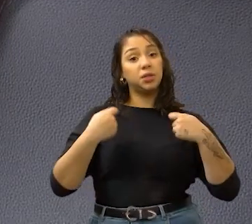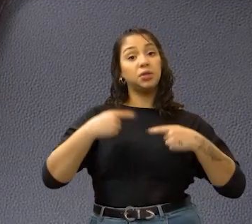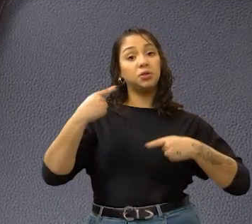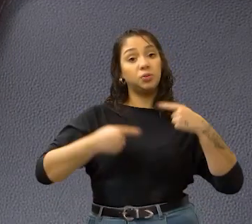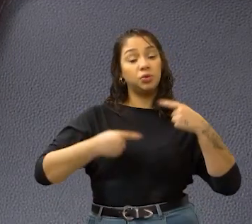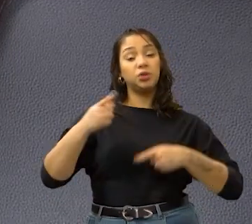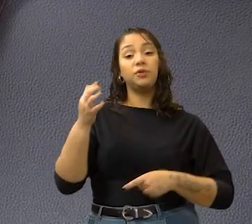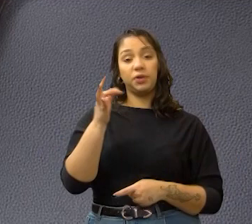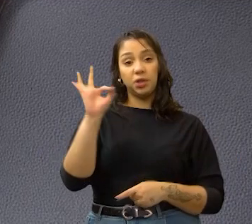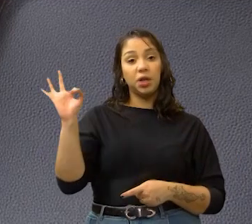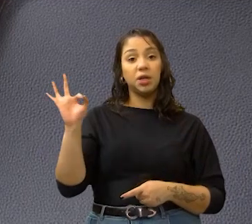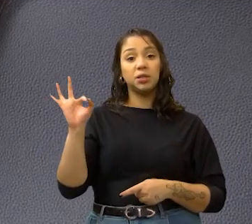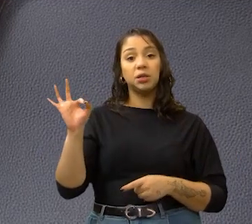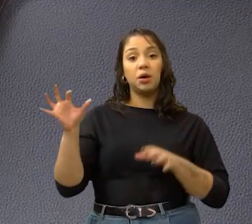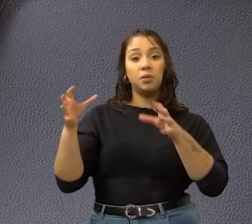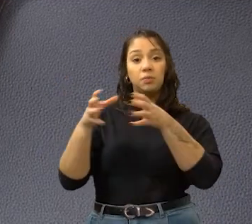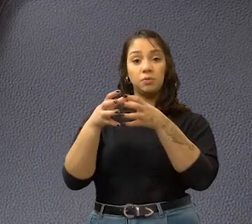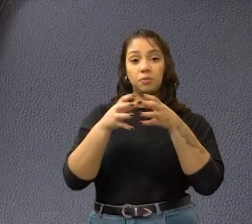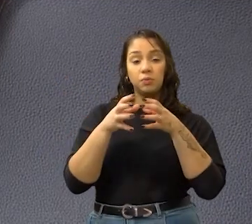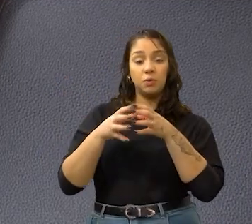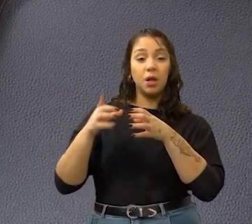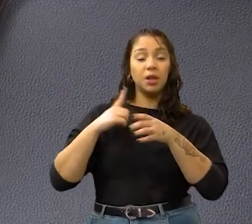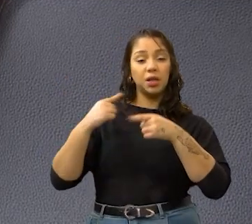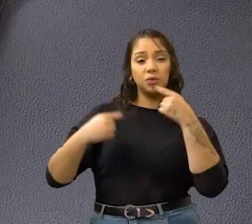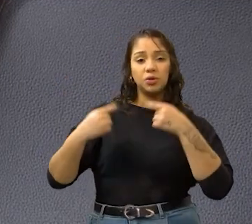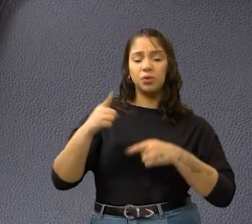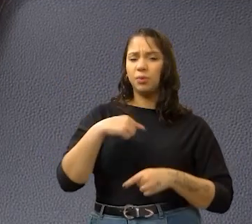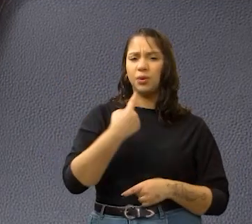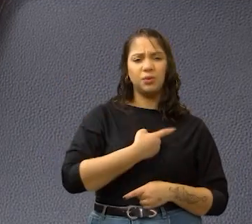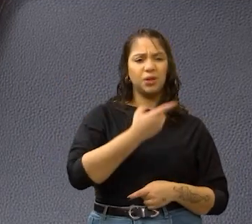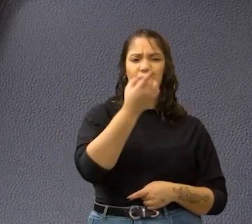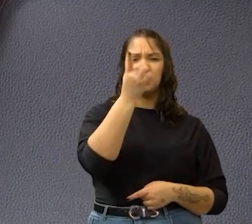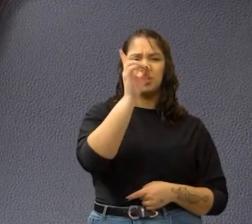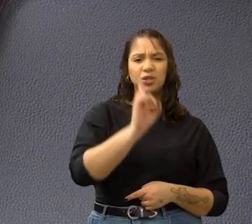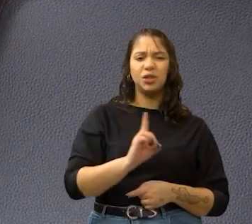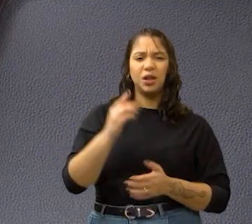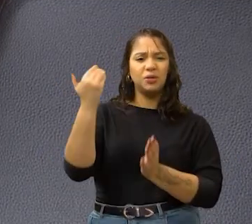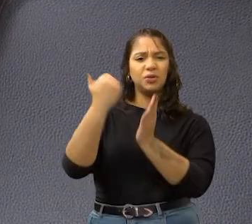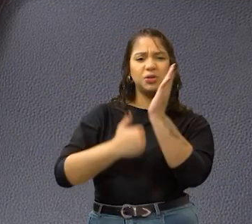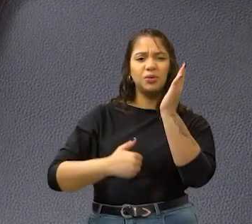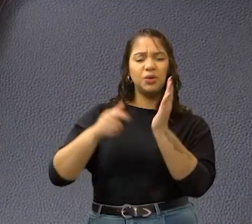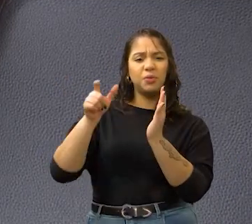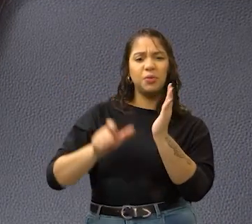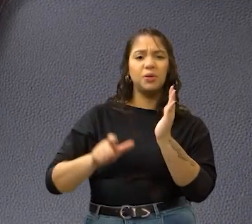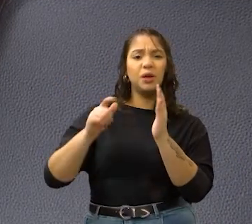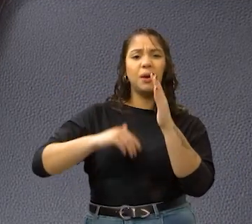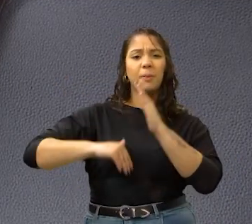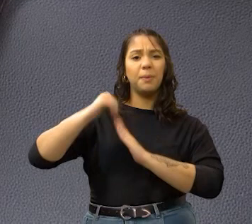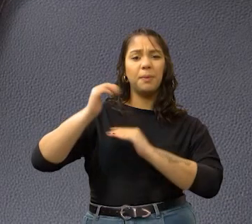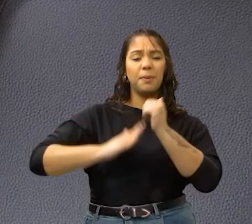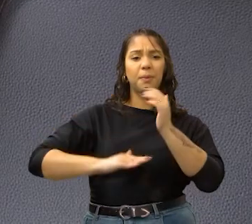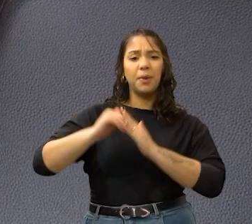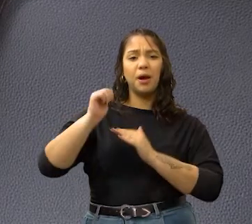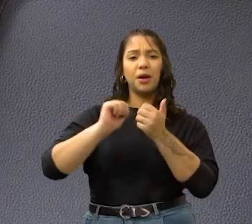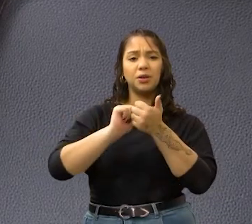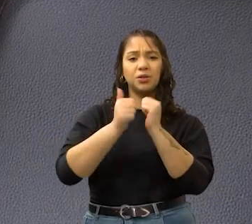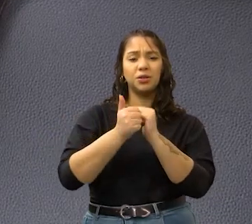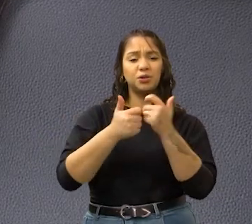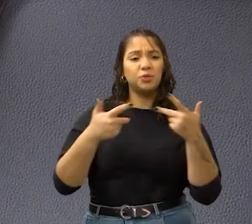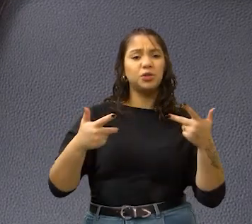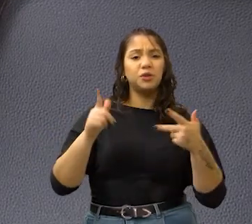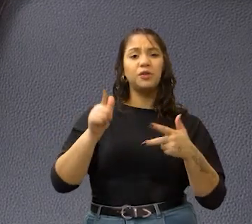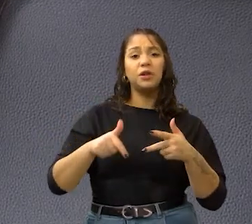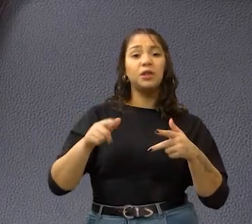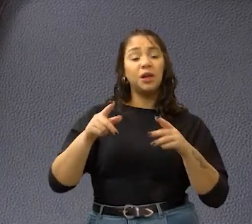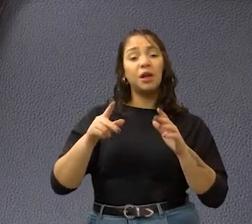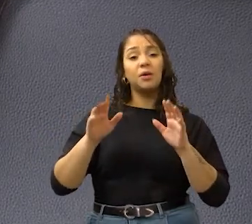fazer, ainda as federações têm feito, mas a gente não tem o direito de excluir ninguém, principalmente uma prática esportiva, que pode ser uma